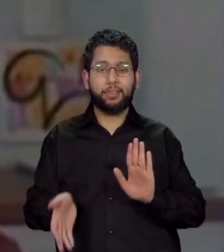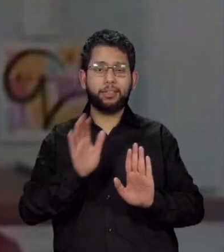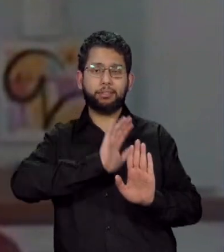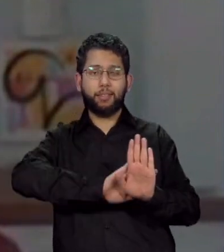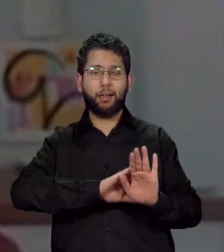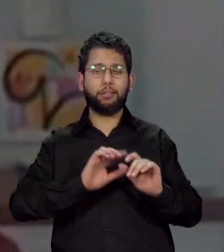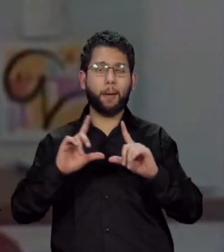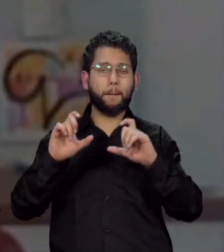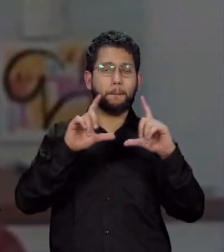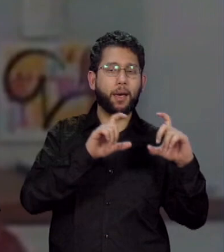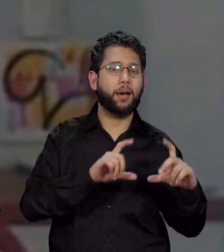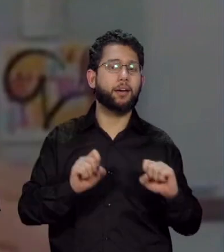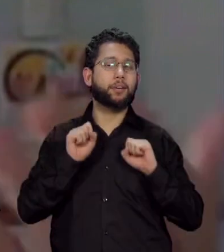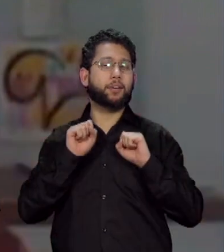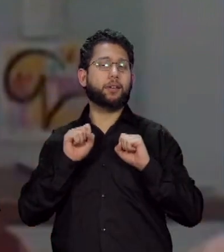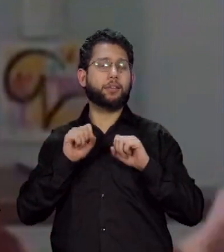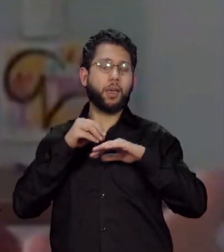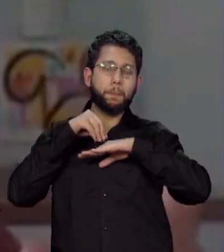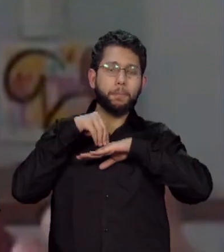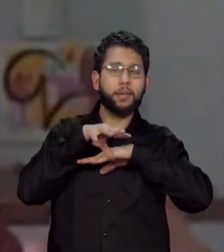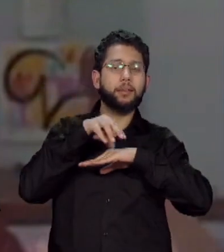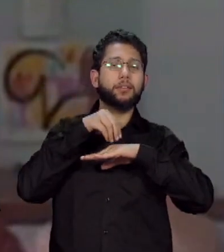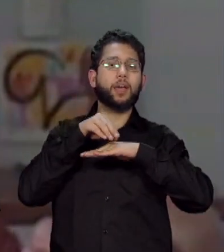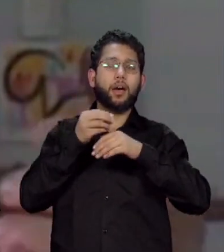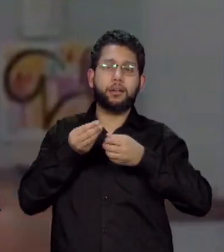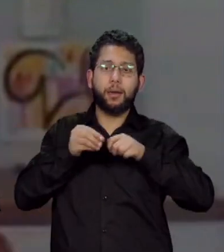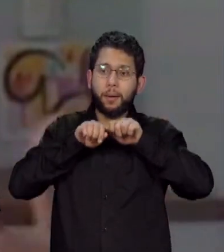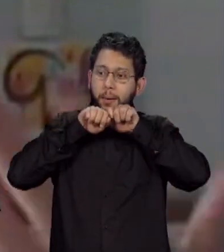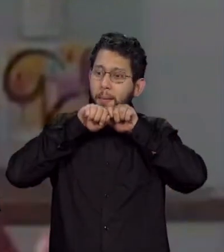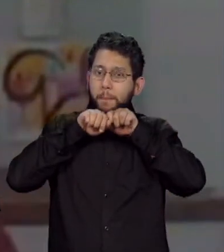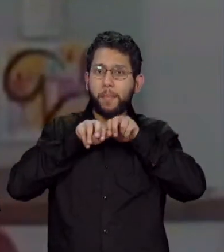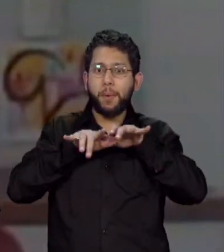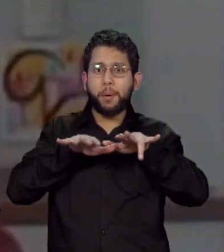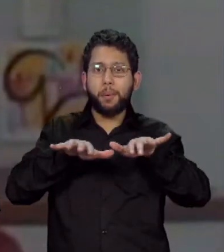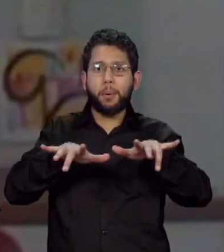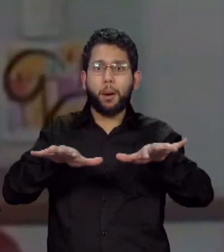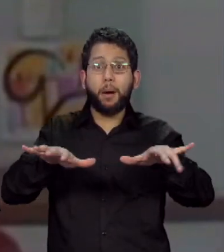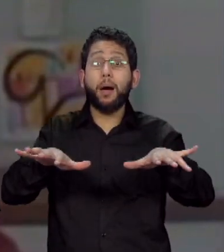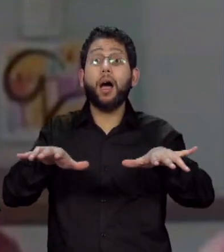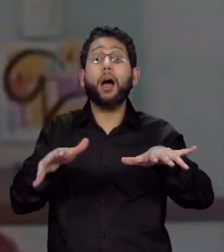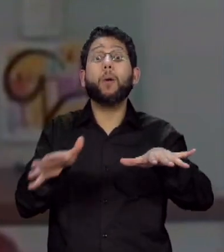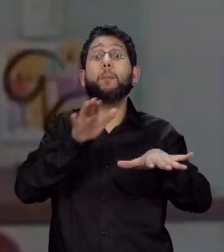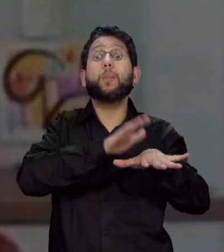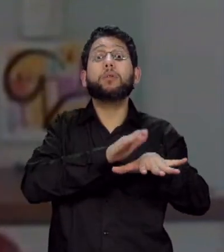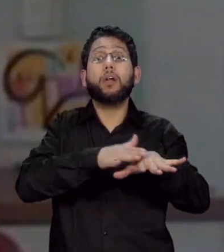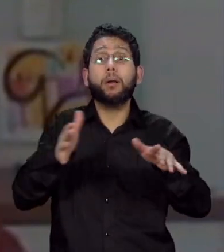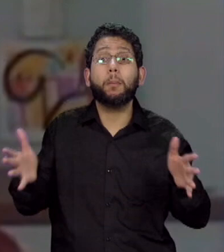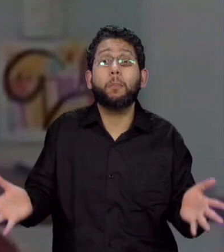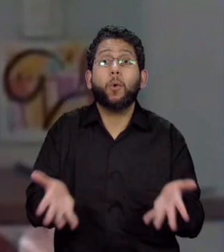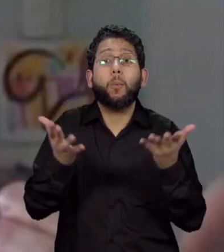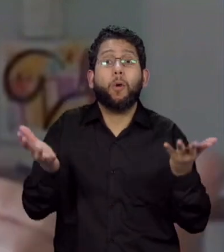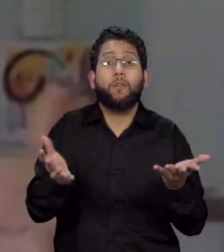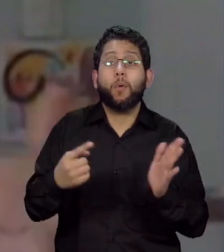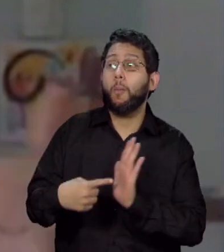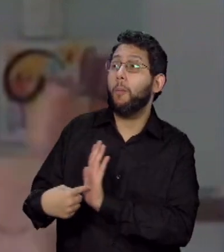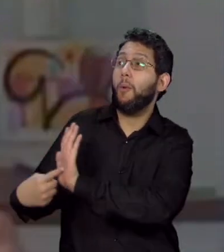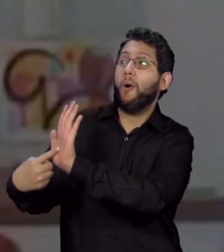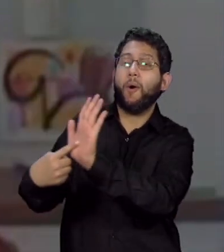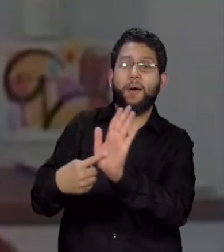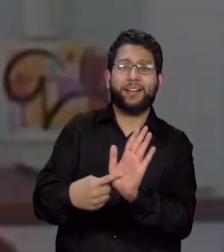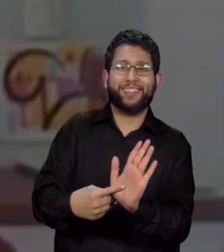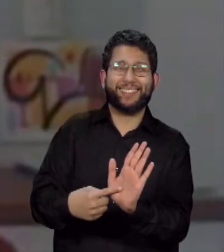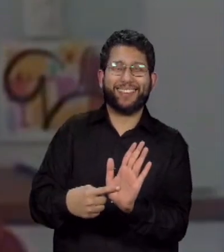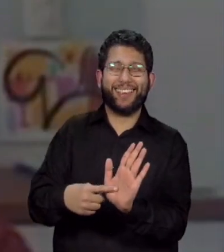imagens nacionais consigam promover, de alguma forma, o país com suas